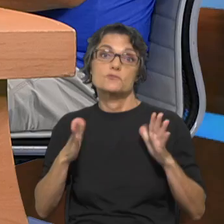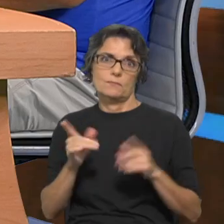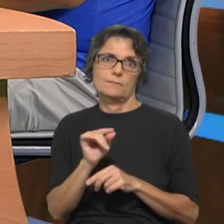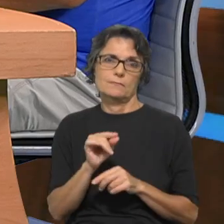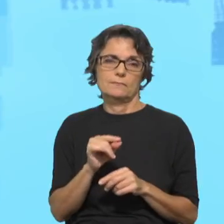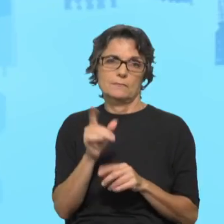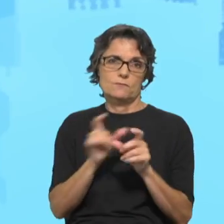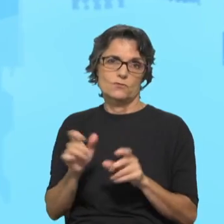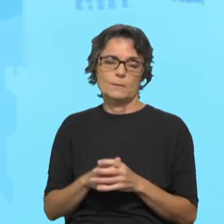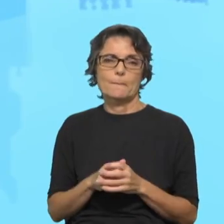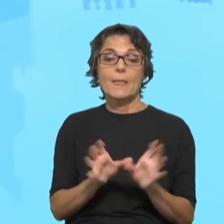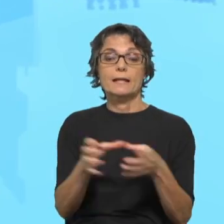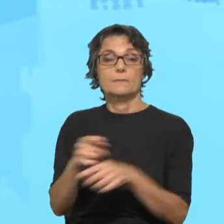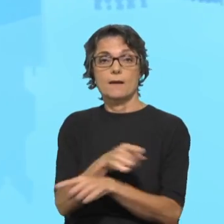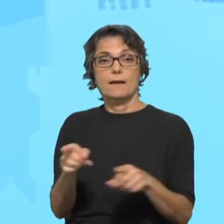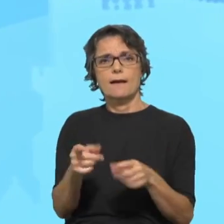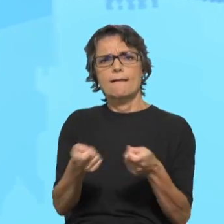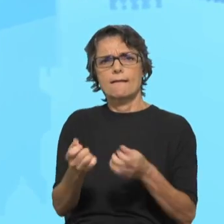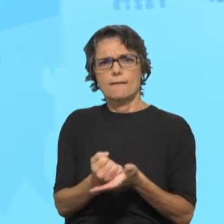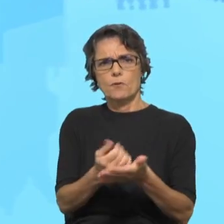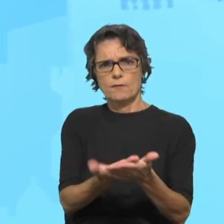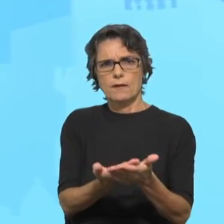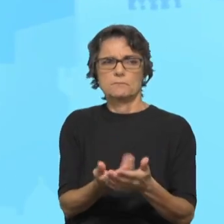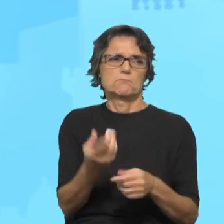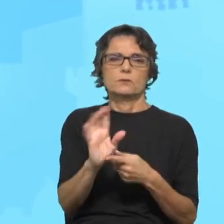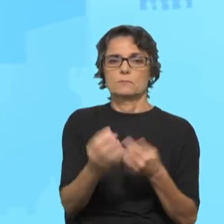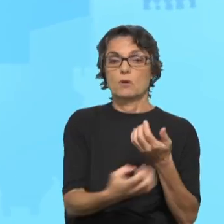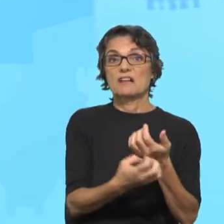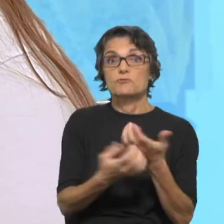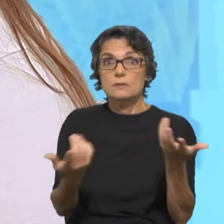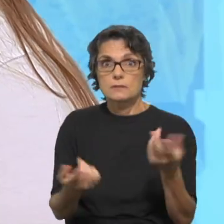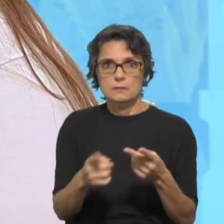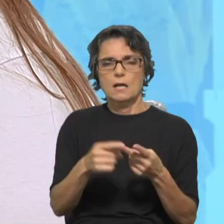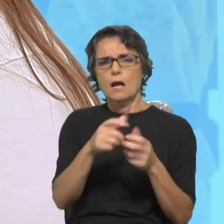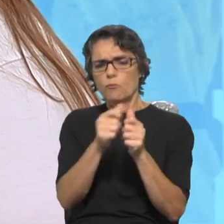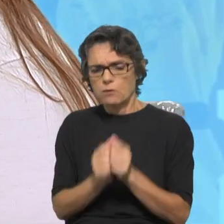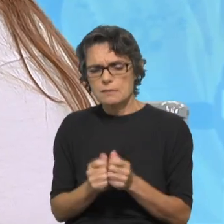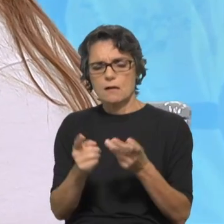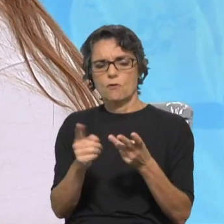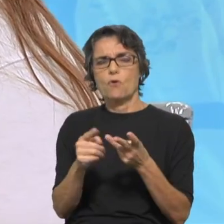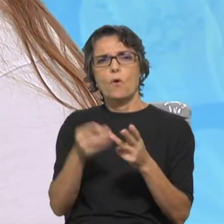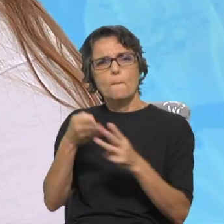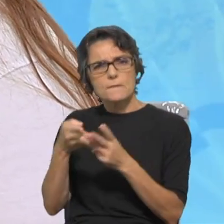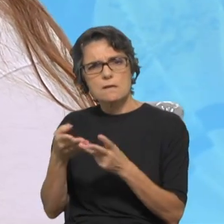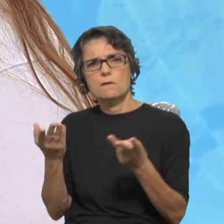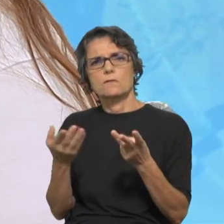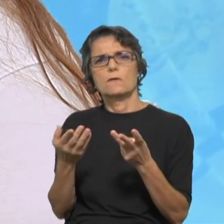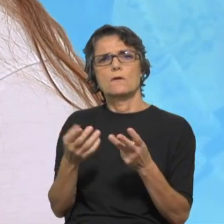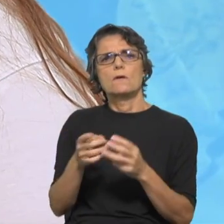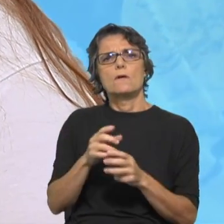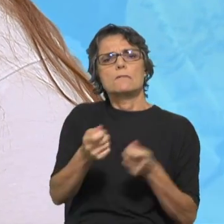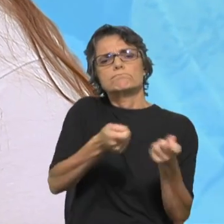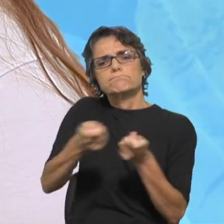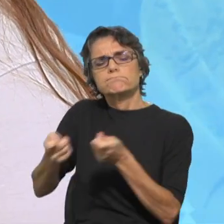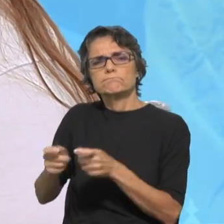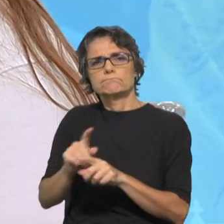normalmente temos equipas que ajudam na parte logística, seja na cozinha, equipa de oração também, equipa missionária. Depois vamos gerindo também